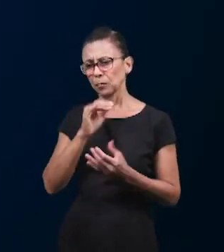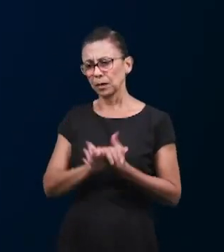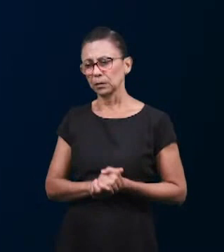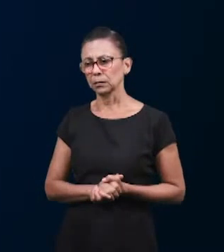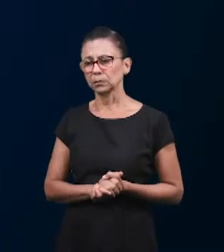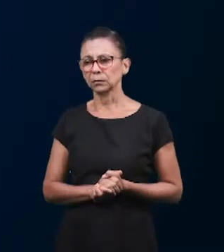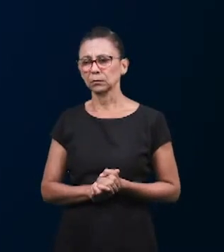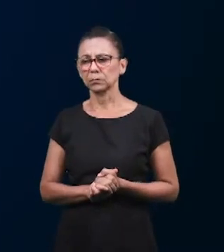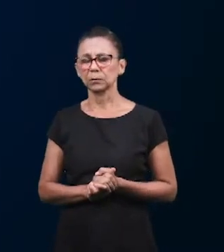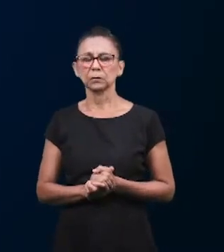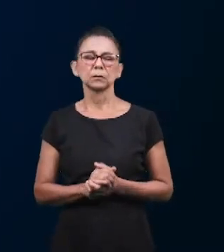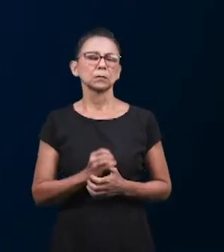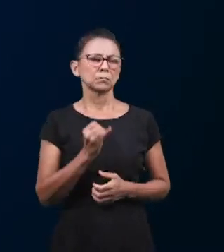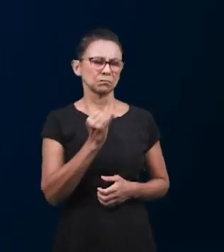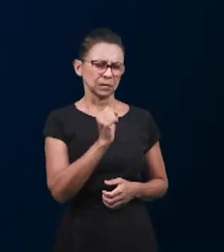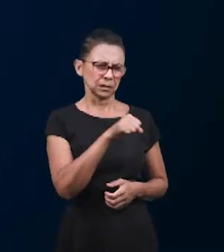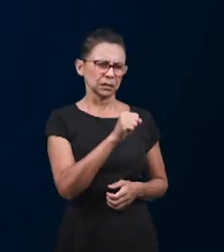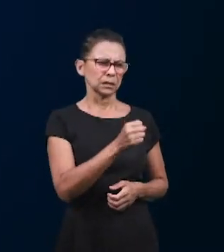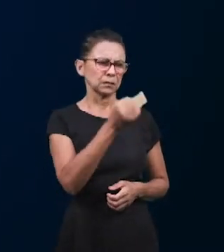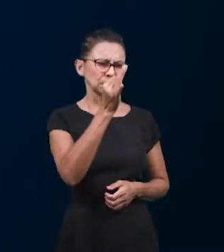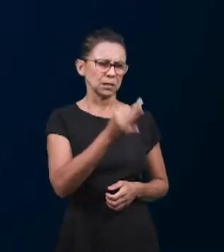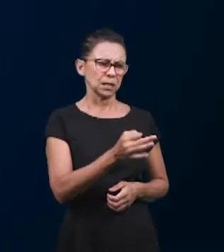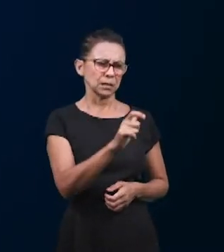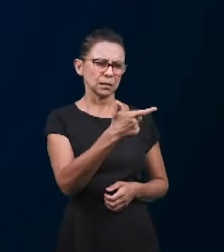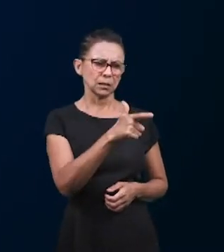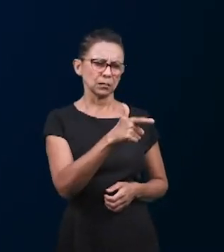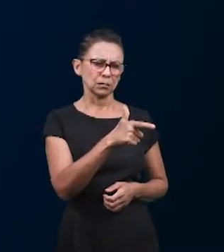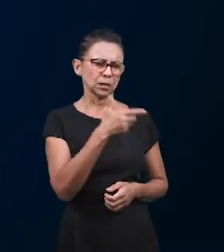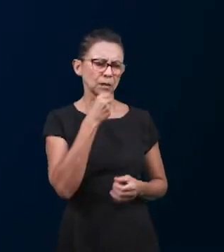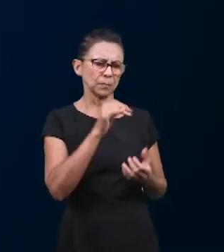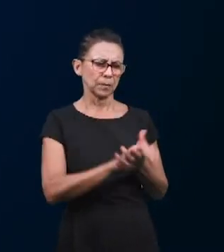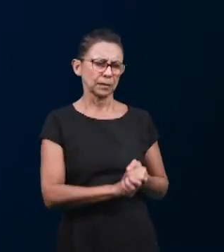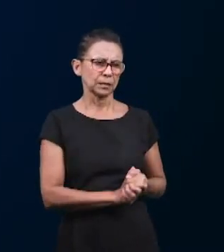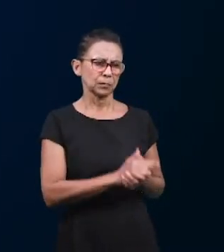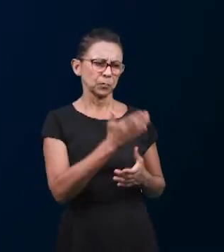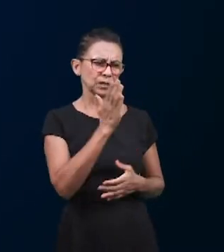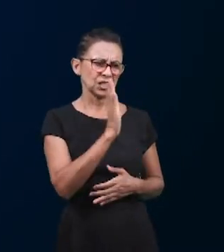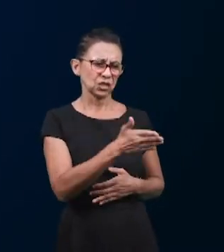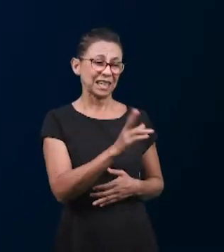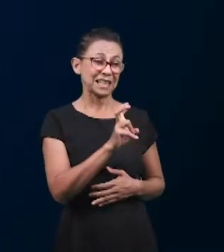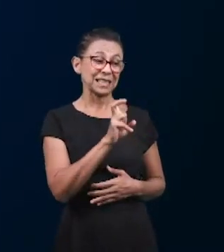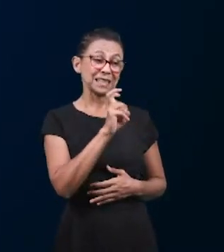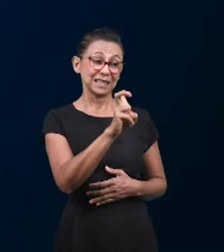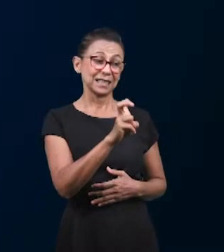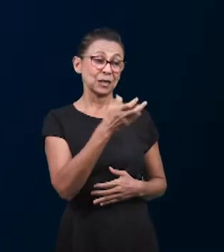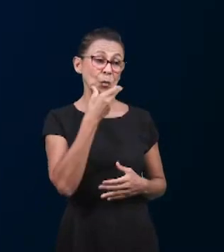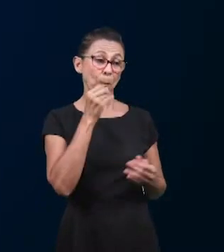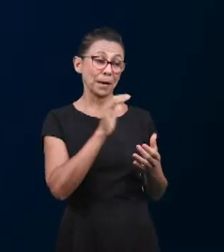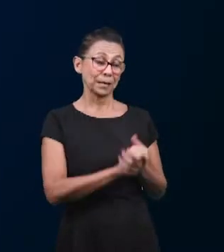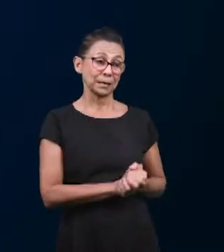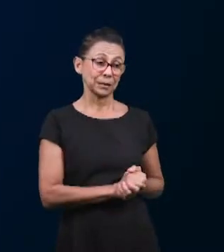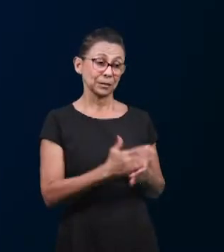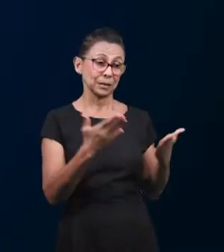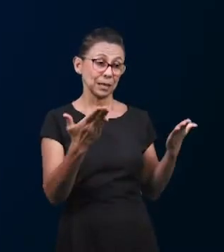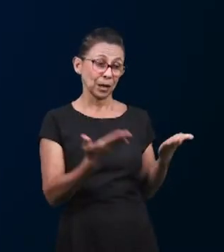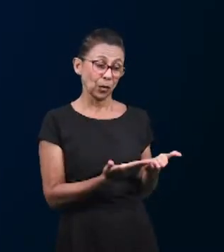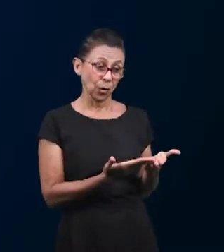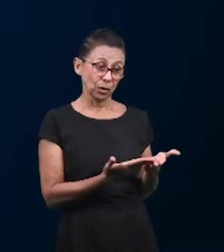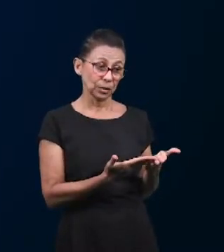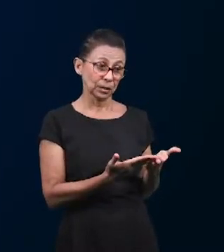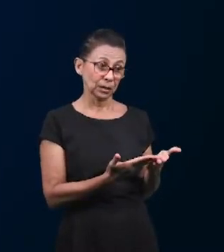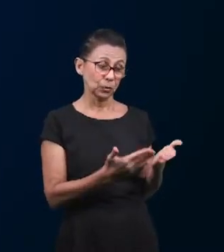Jesus, disseste bem, não tenho marido, porque tiveste 5 maridos e o que agora tens não é teu